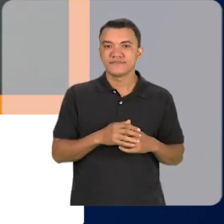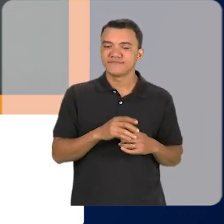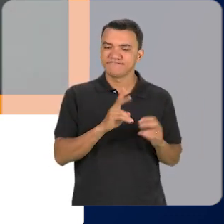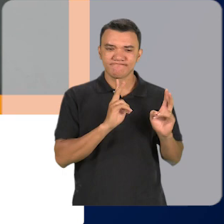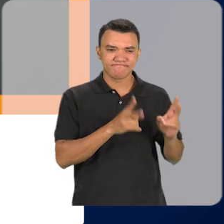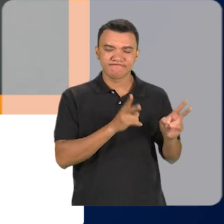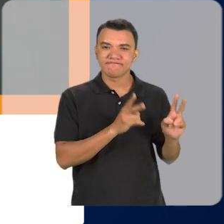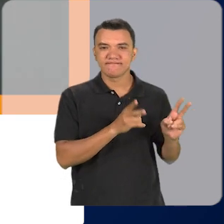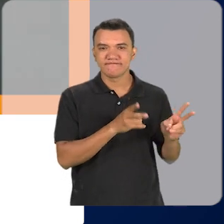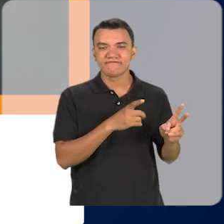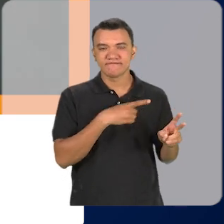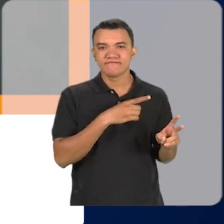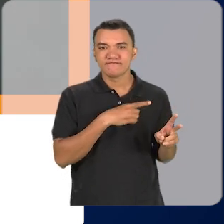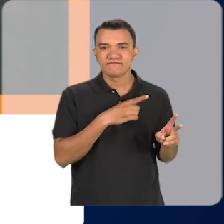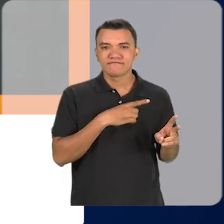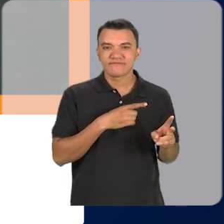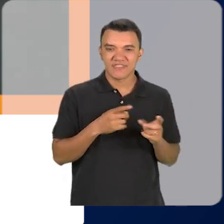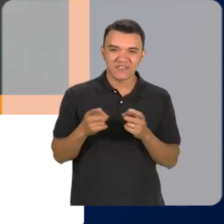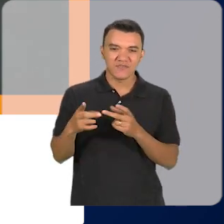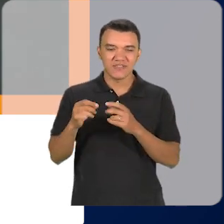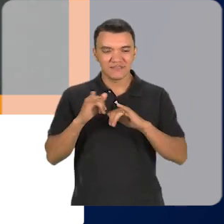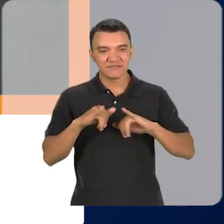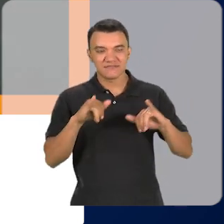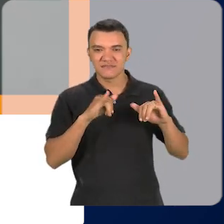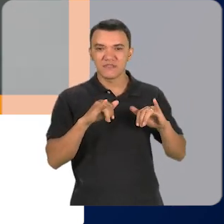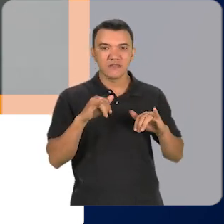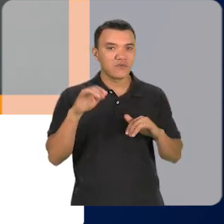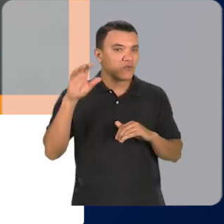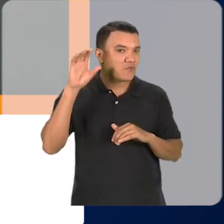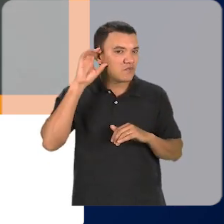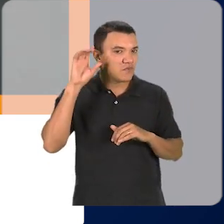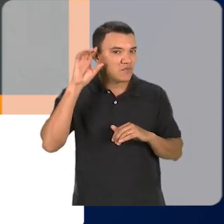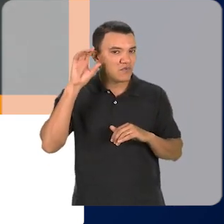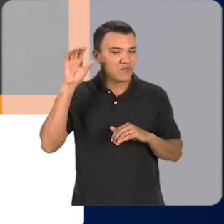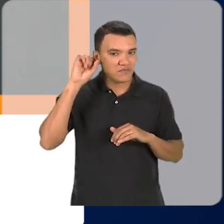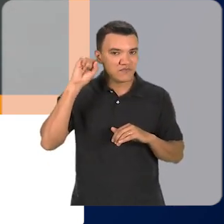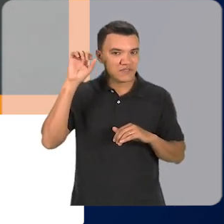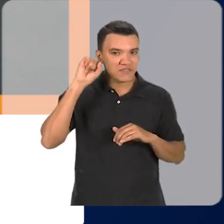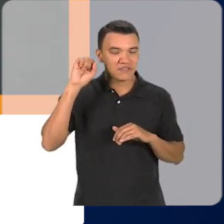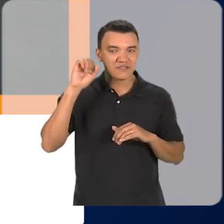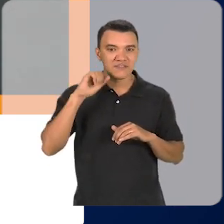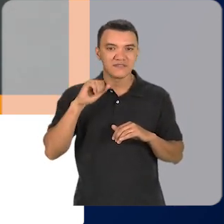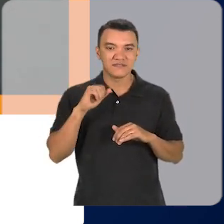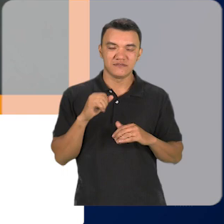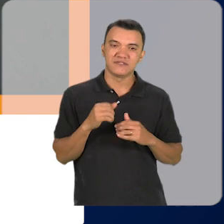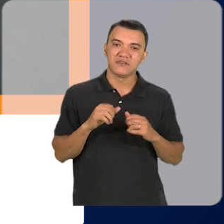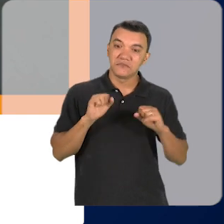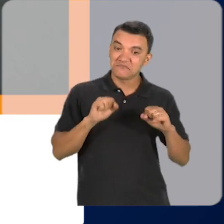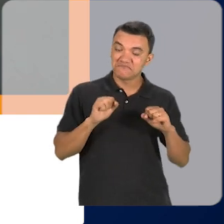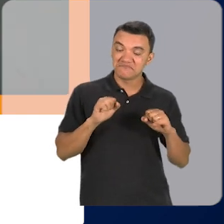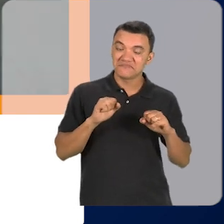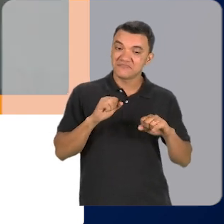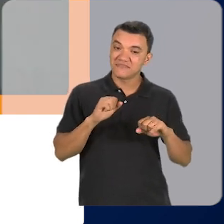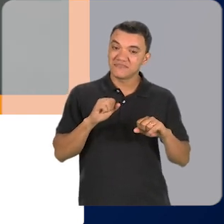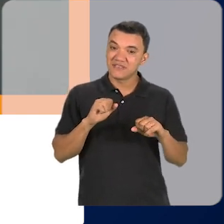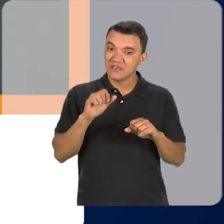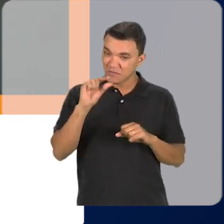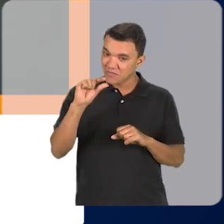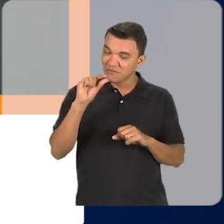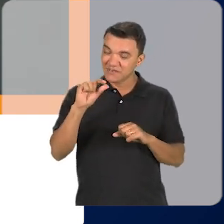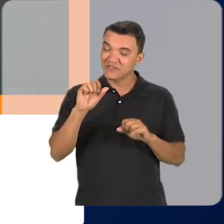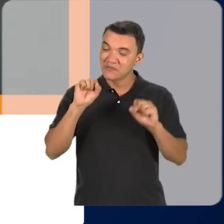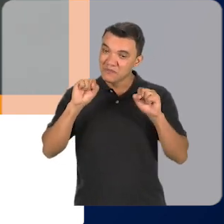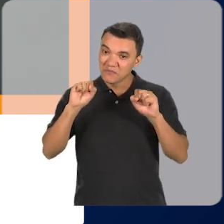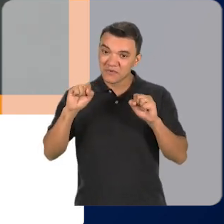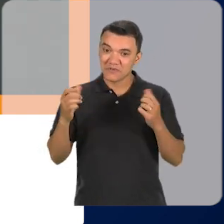comum a todo momento se ouvirem. Daqui a pouco, talvez, estejamos escutando o rapaz